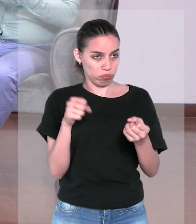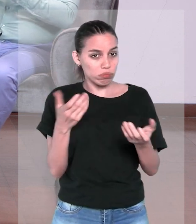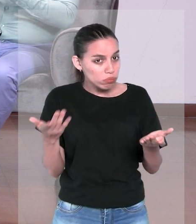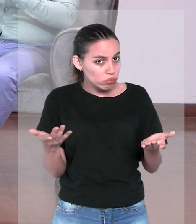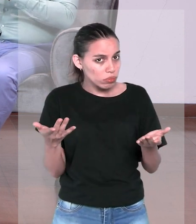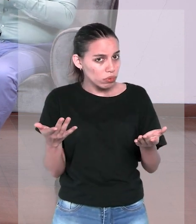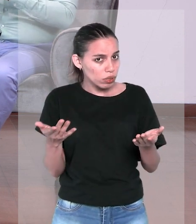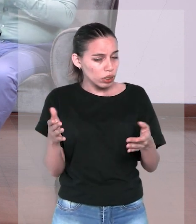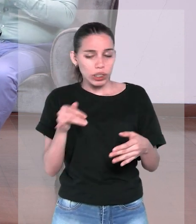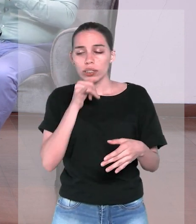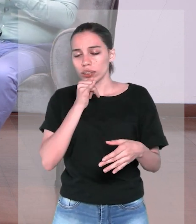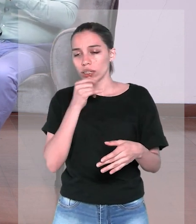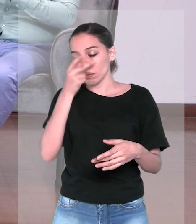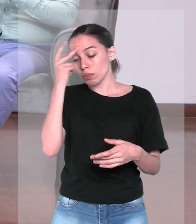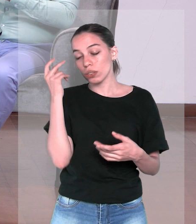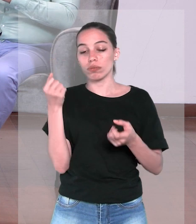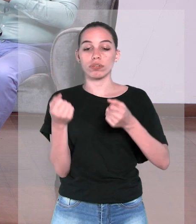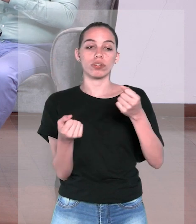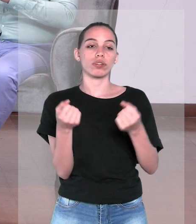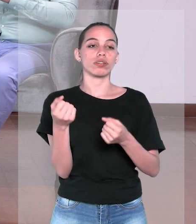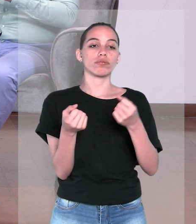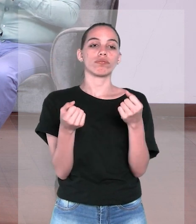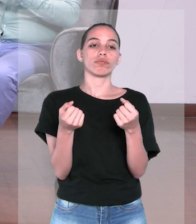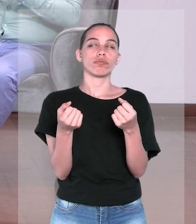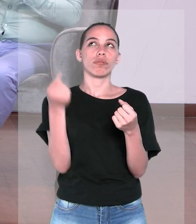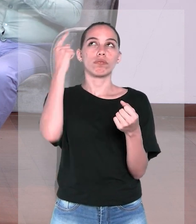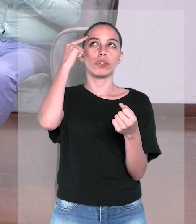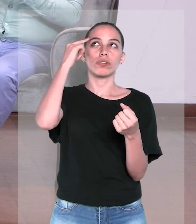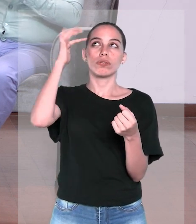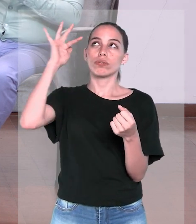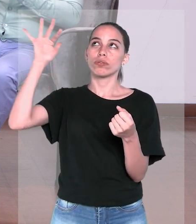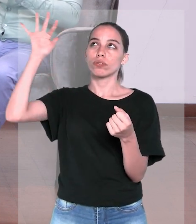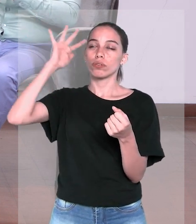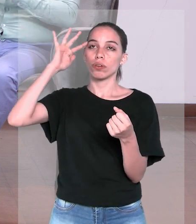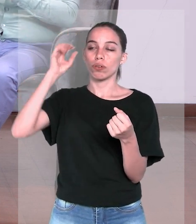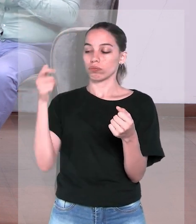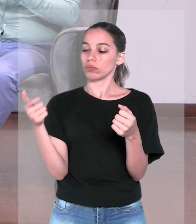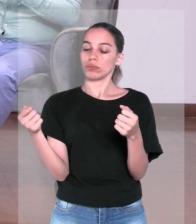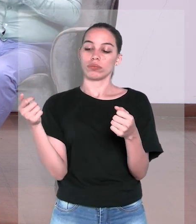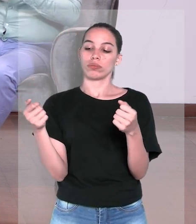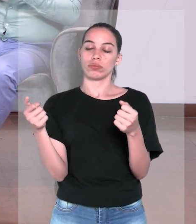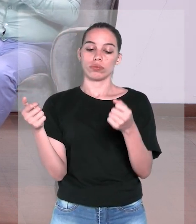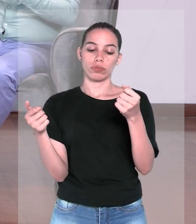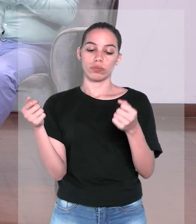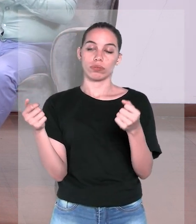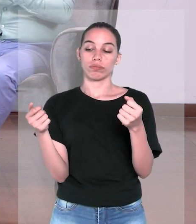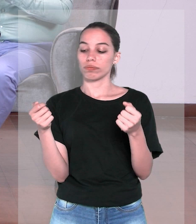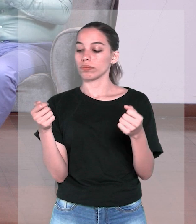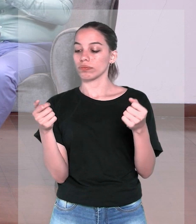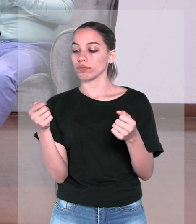uma proposta que é resultado também de pesquisa. Eu apresento 5 pilares que eu acho que